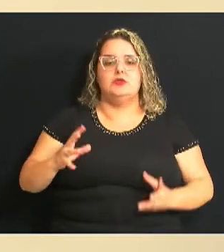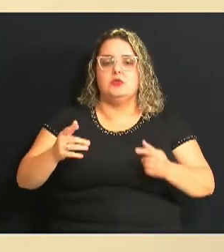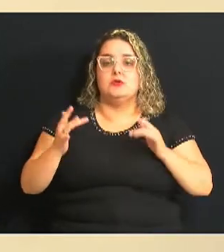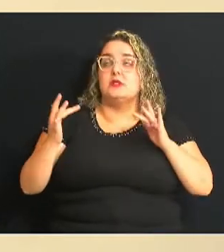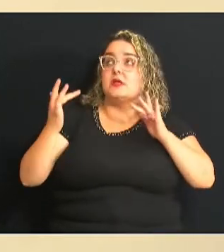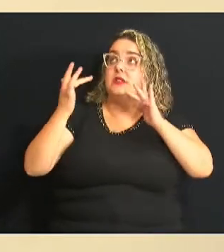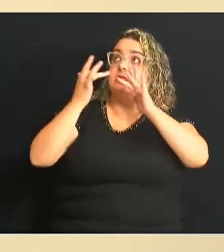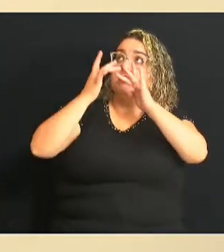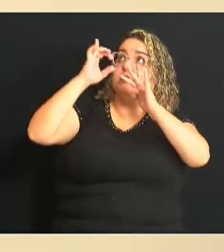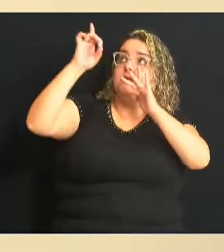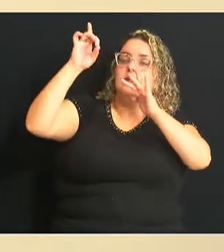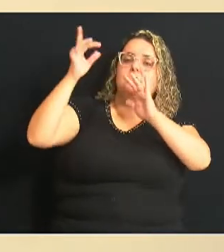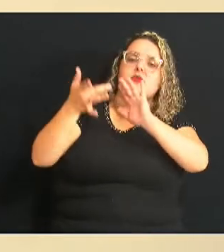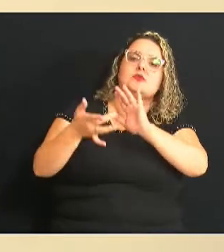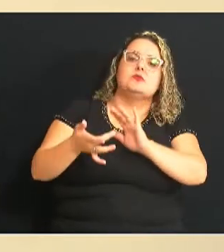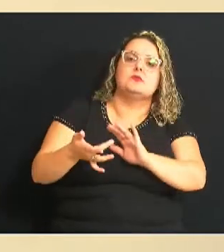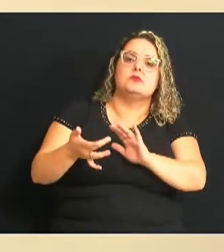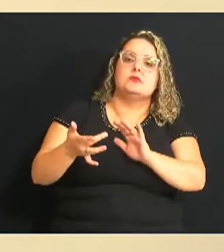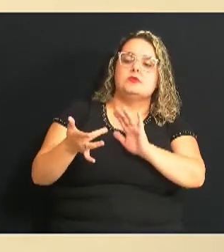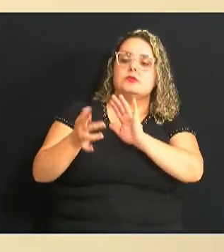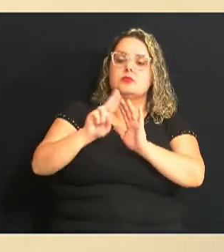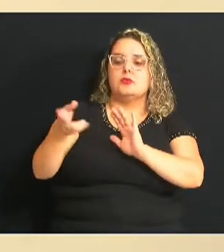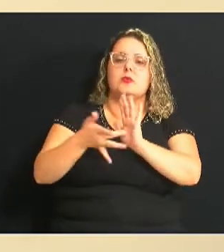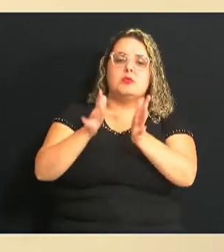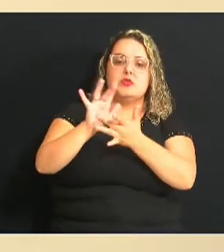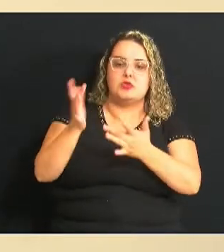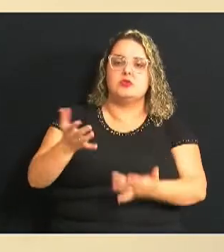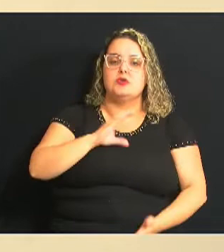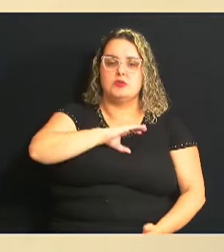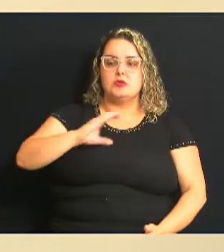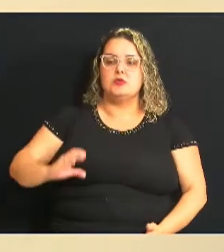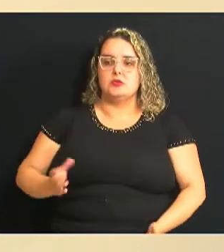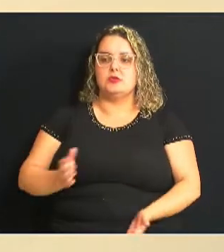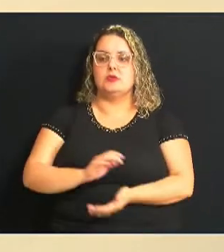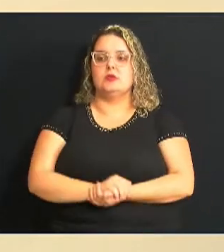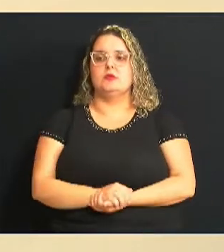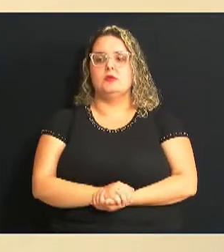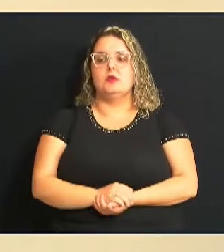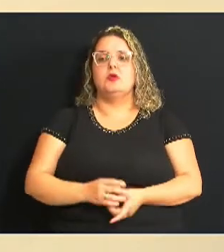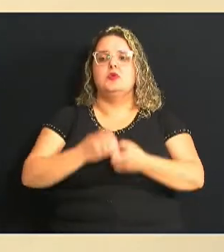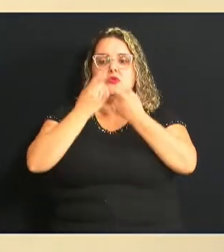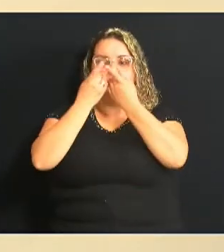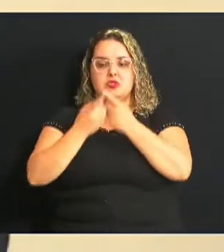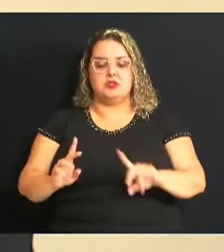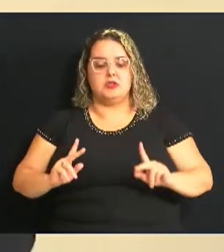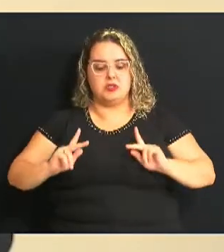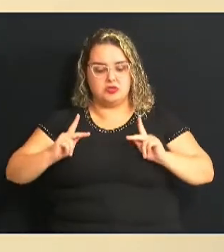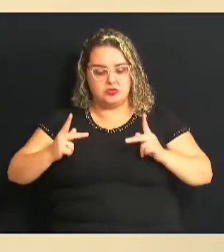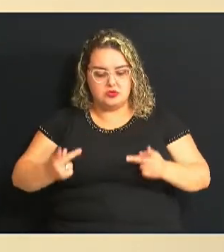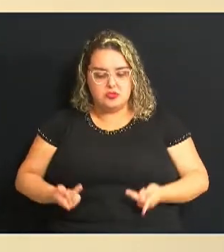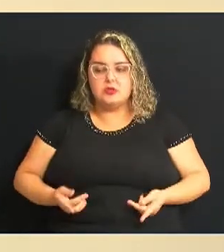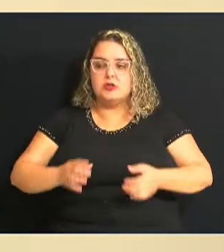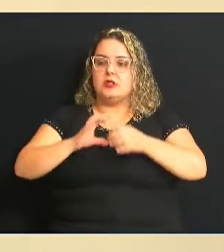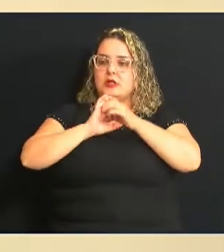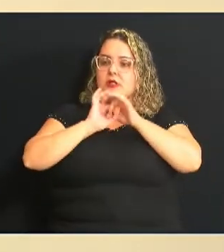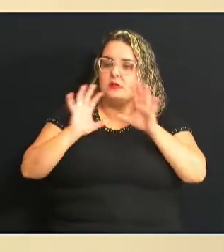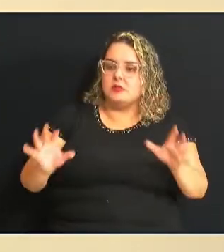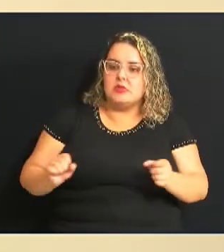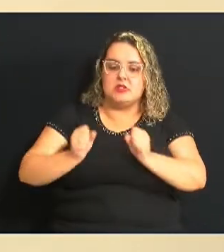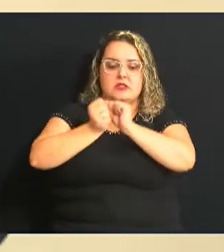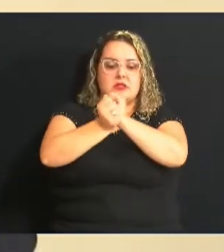Jesus. O status da mulher, também a dignidade do ser humano, libertação dos escravos, são